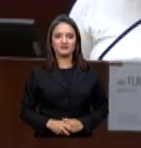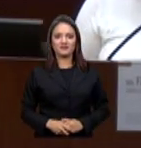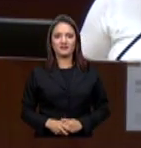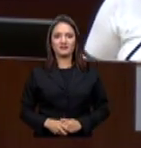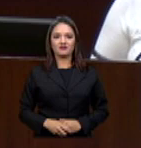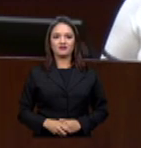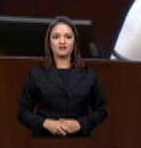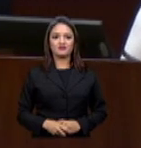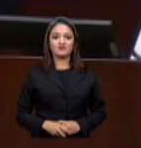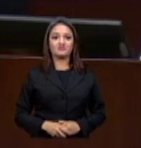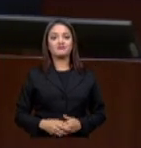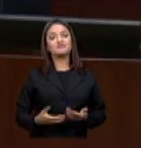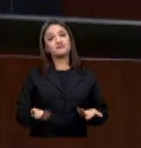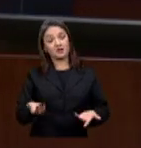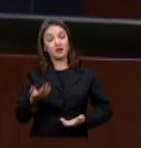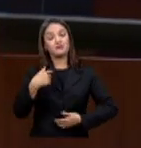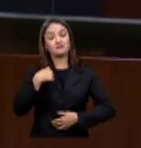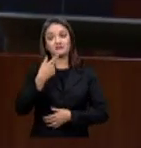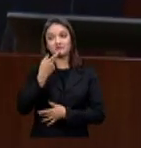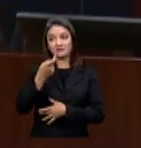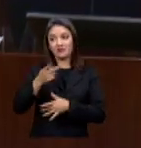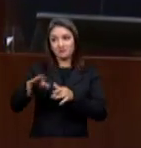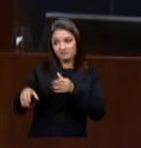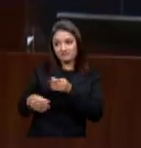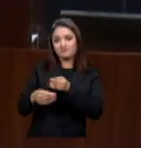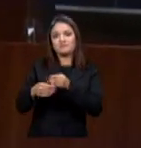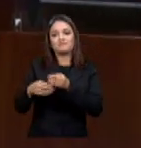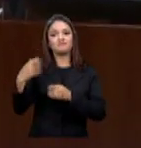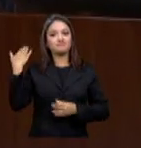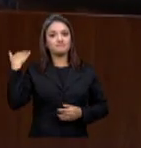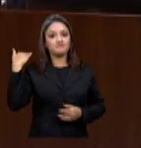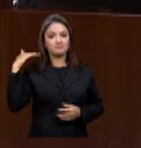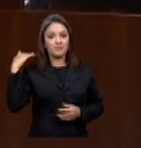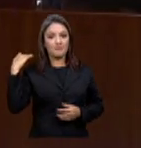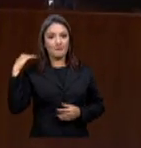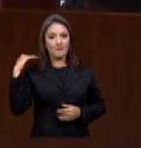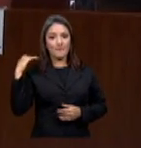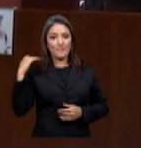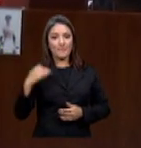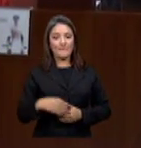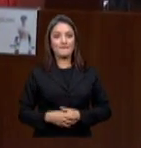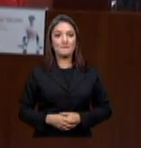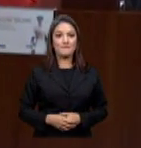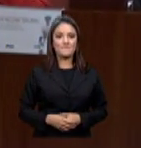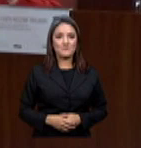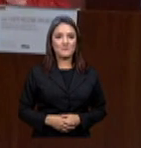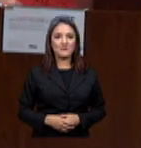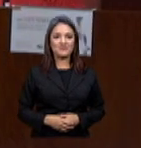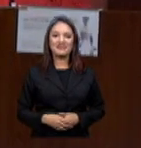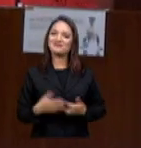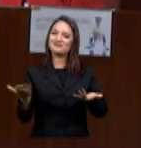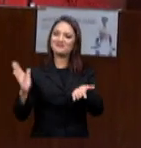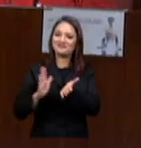disse a ministra Cármen Lúcia para louvar